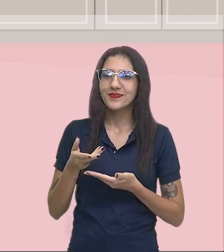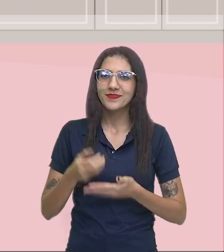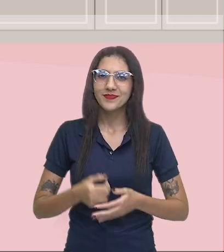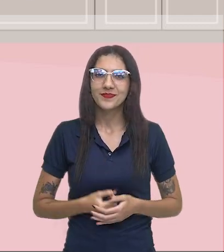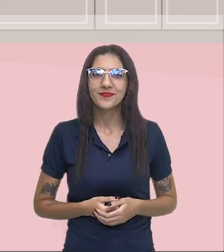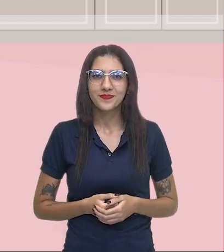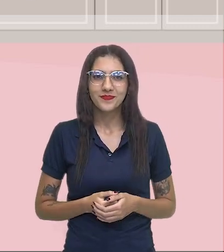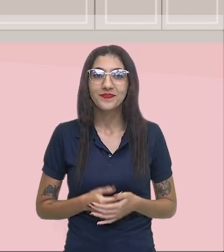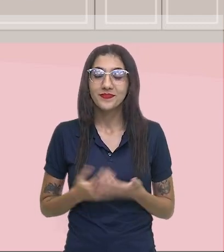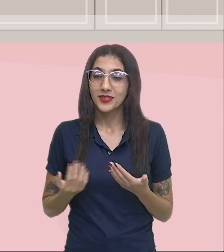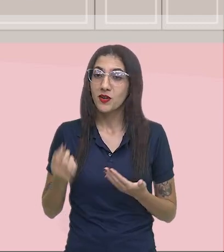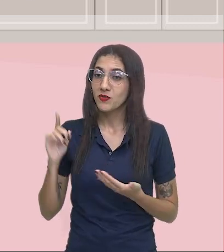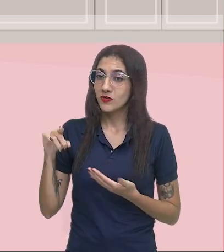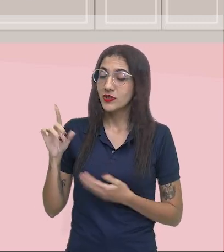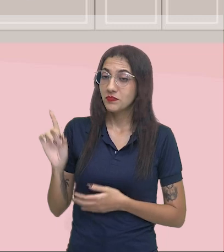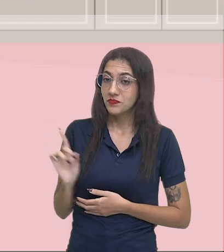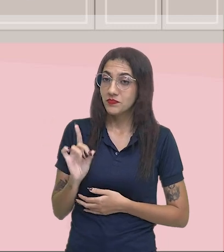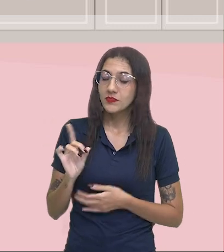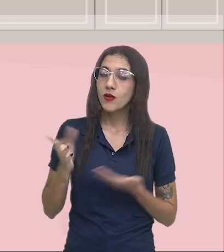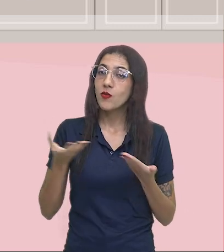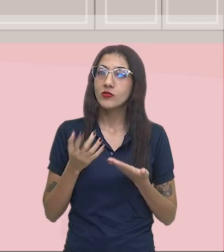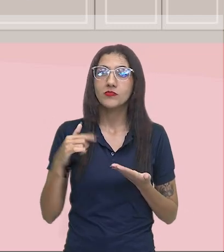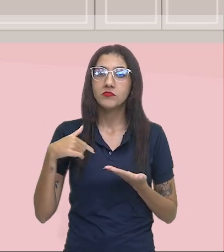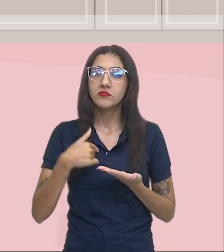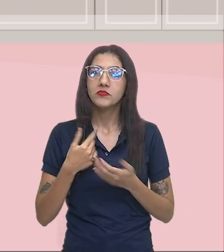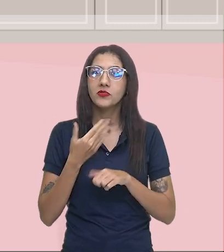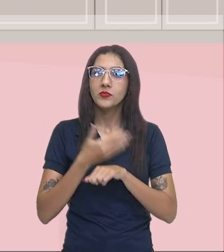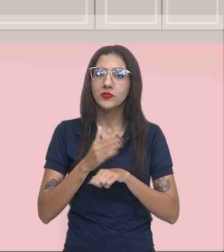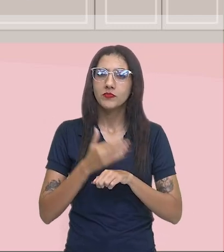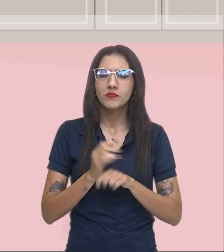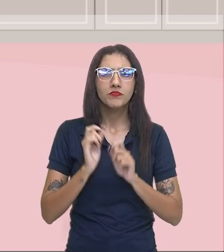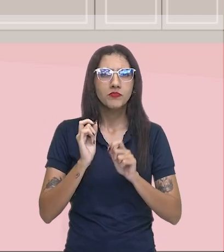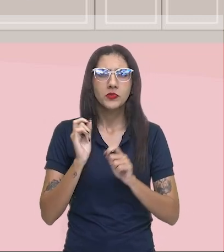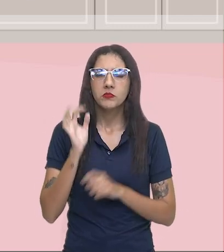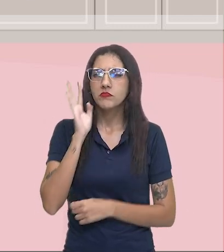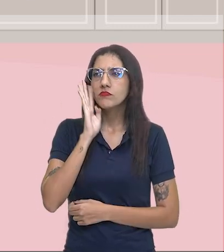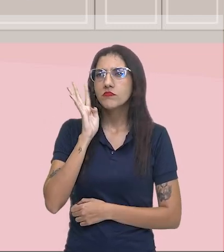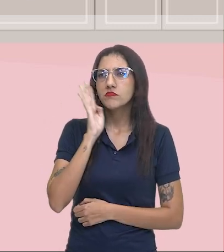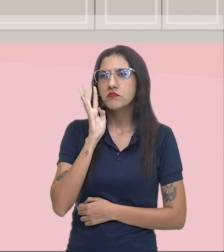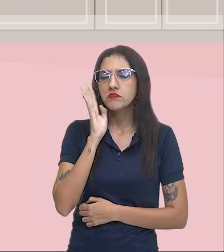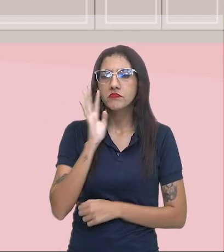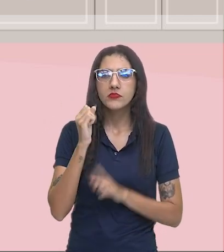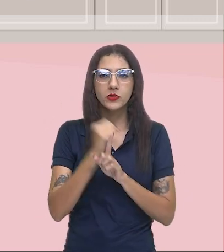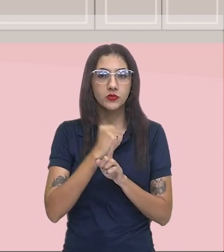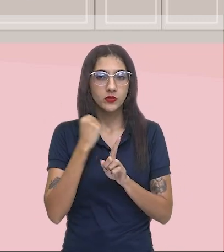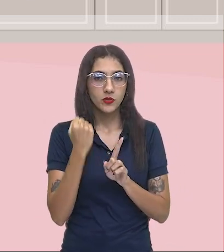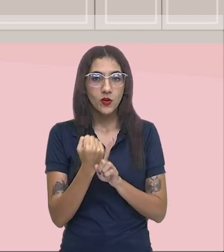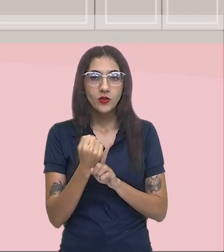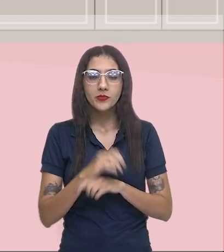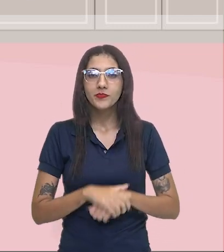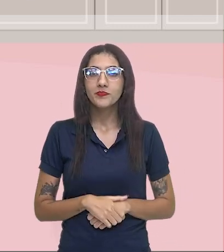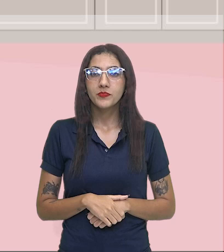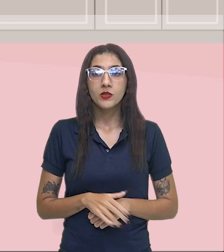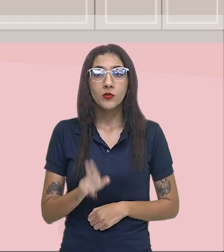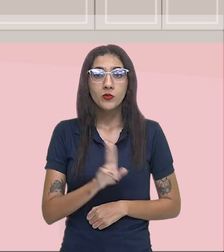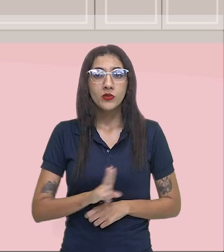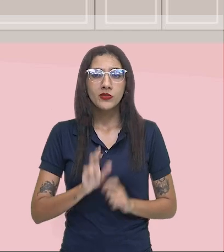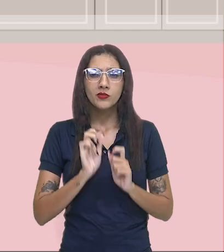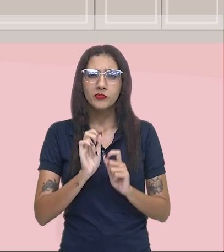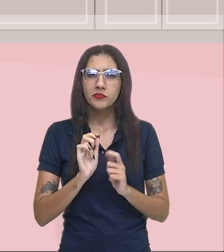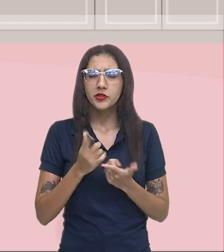com você aqui, vamos fazer o exercício de imaginação sociológica a partir de um